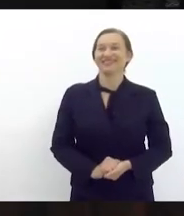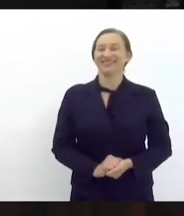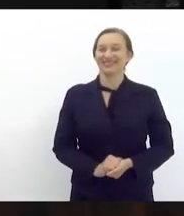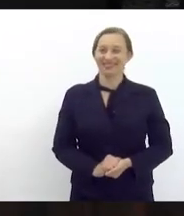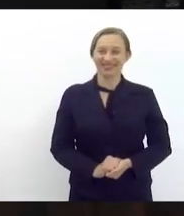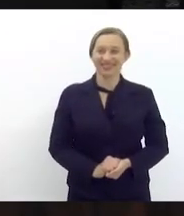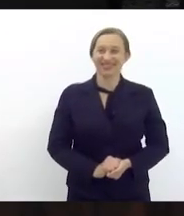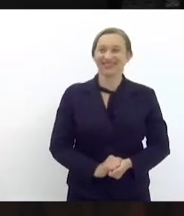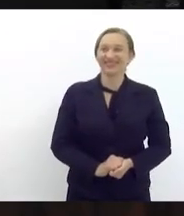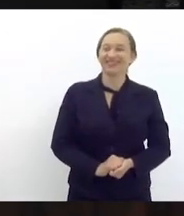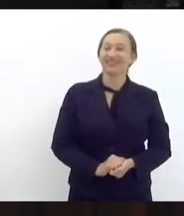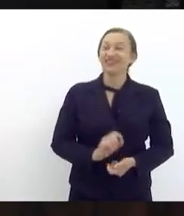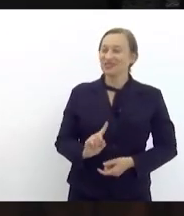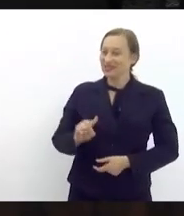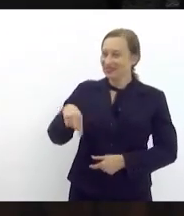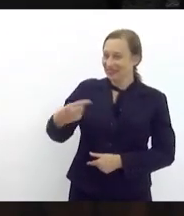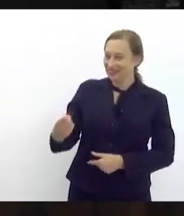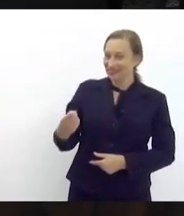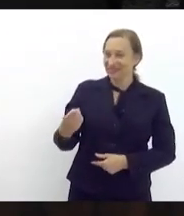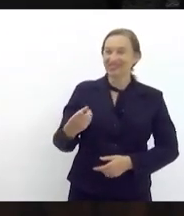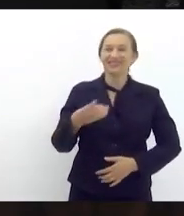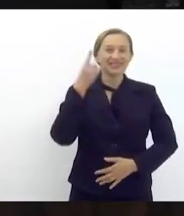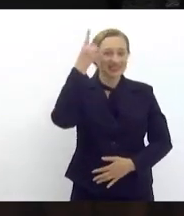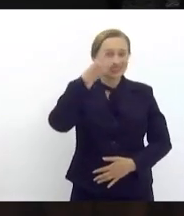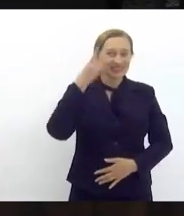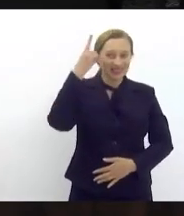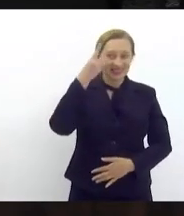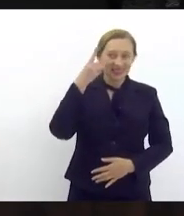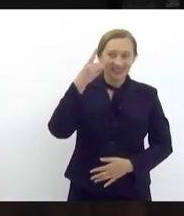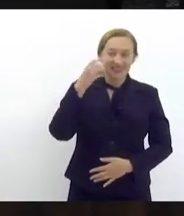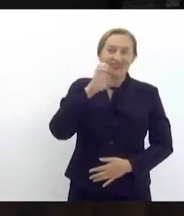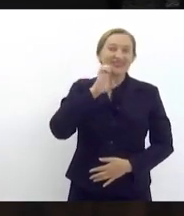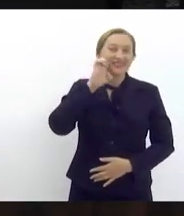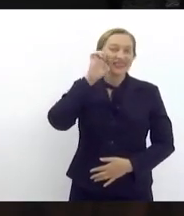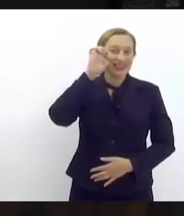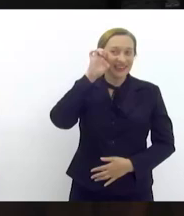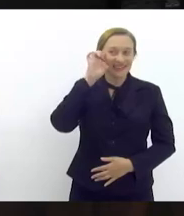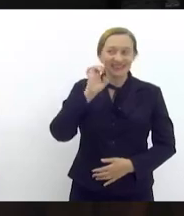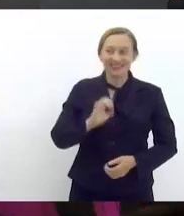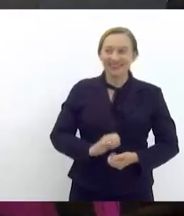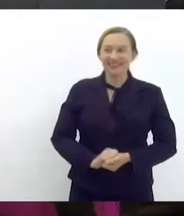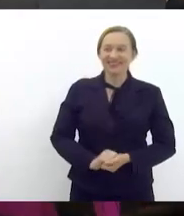Próximo orador escrita, deputada L. Katakimoto. Perdão.